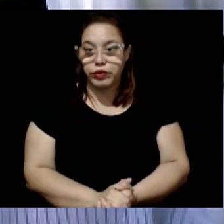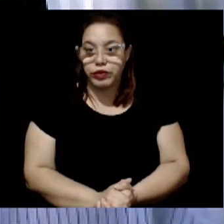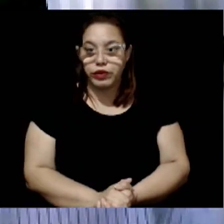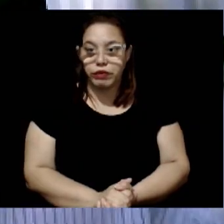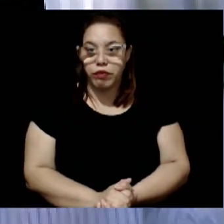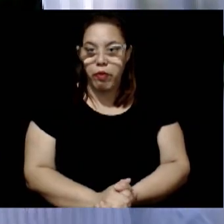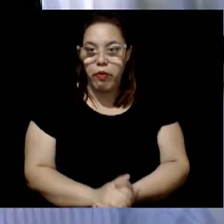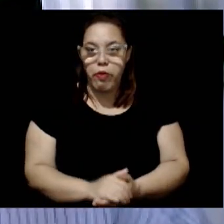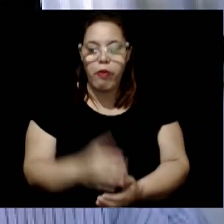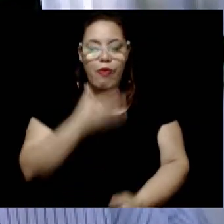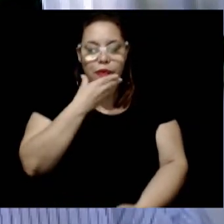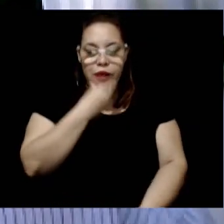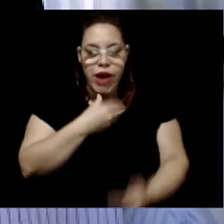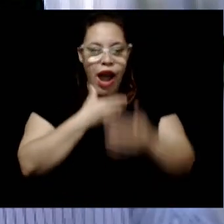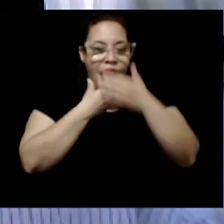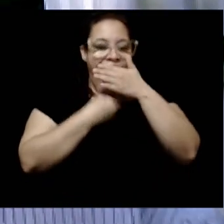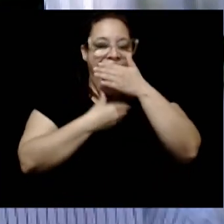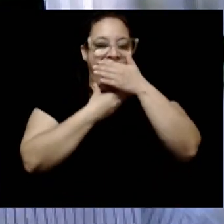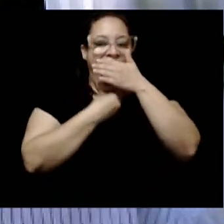homens,